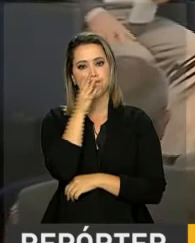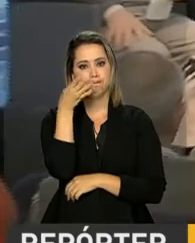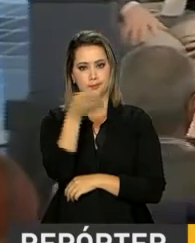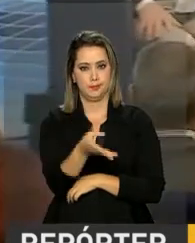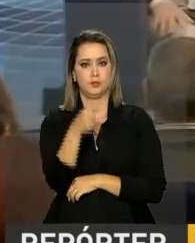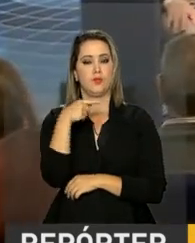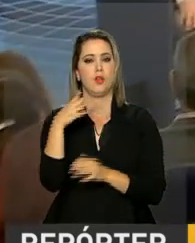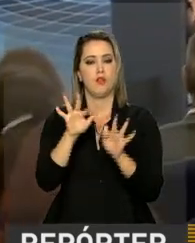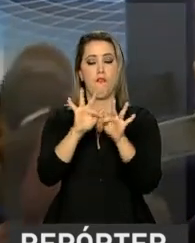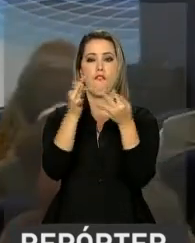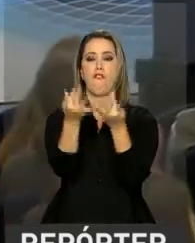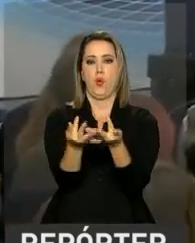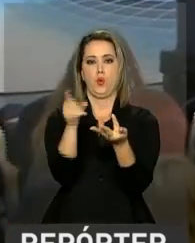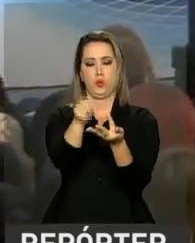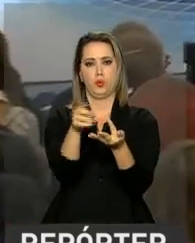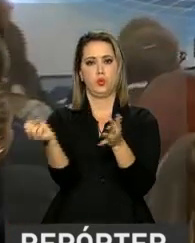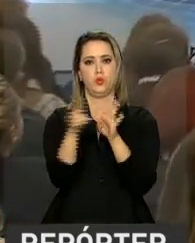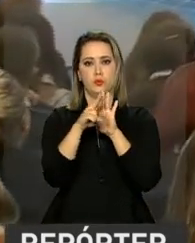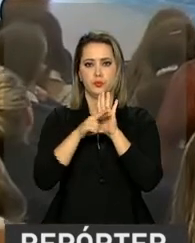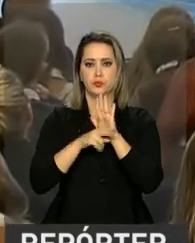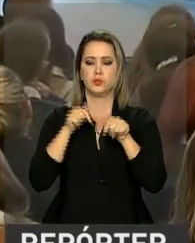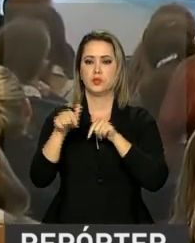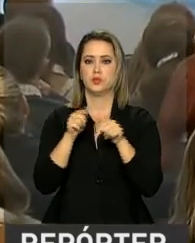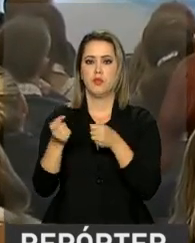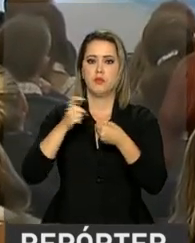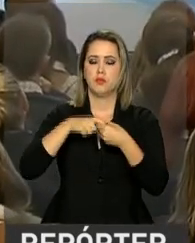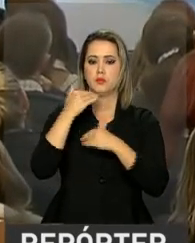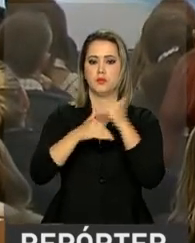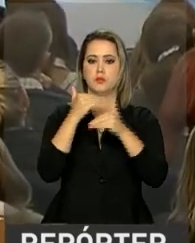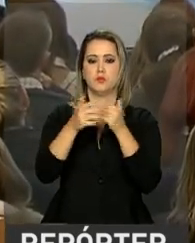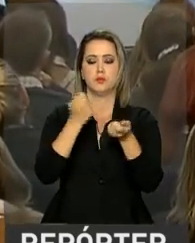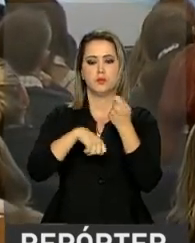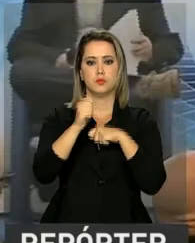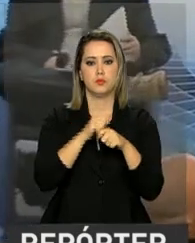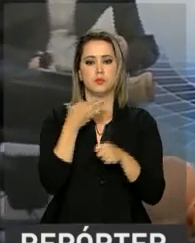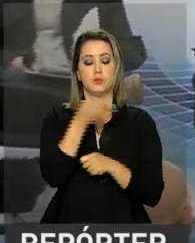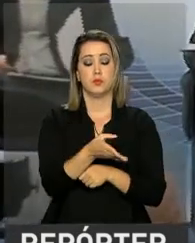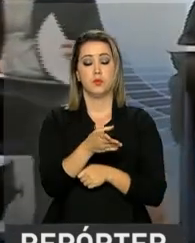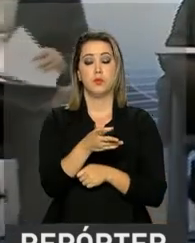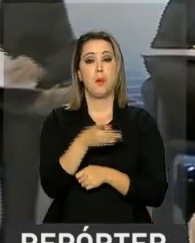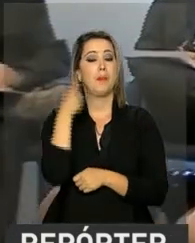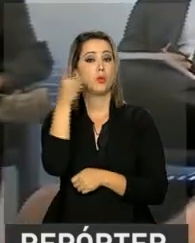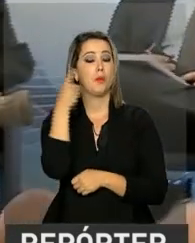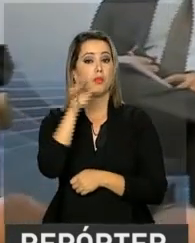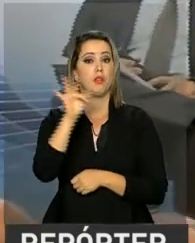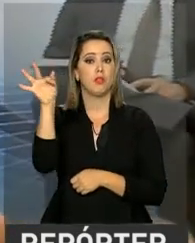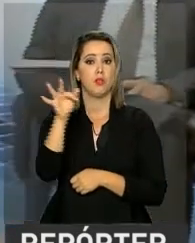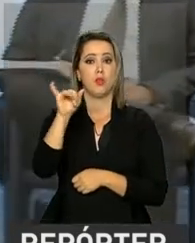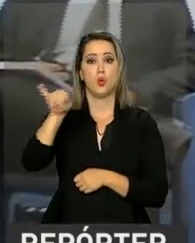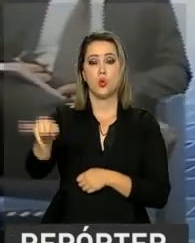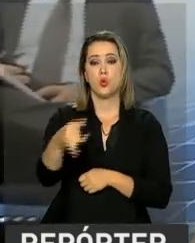fórum reforma trabalhista é um novo passo para a retomada do crescimento econômico para o deputado federal jonas